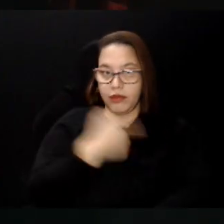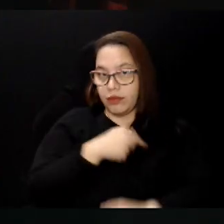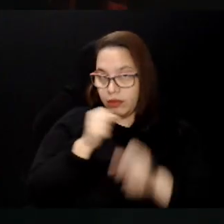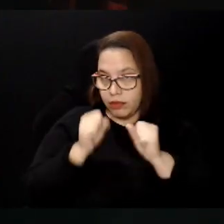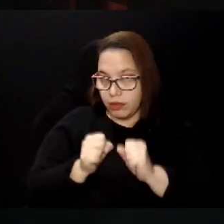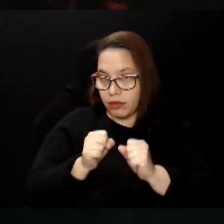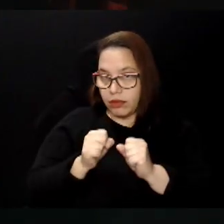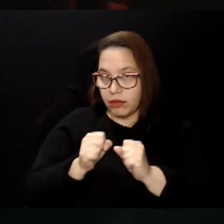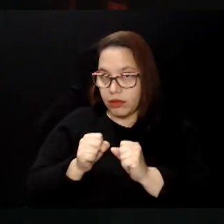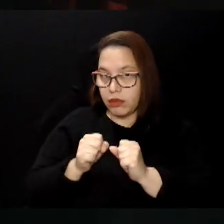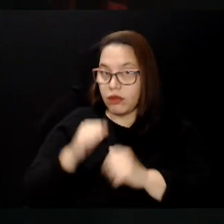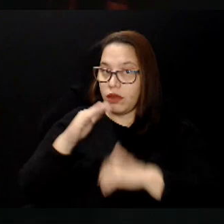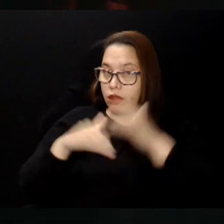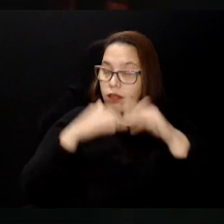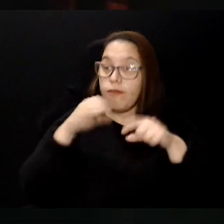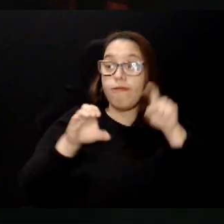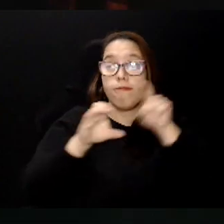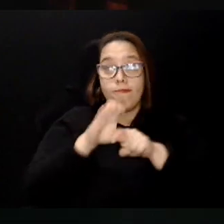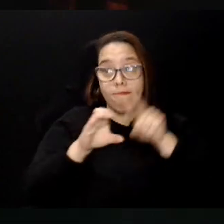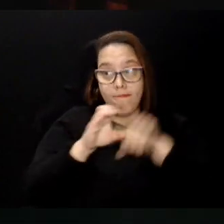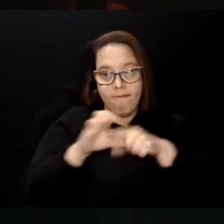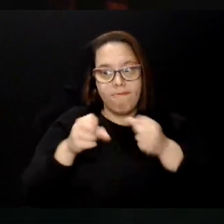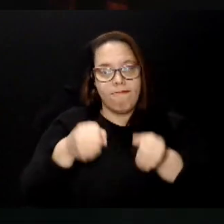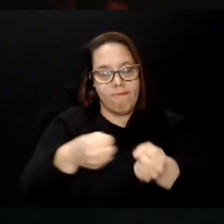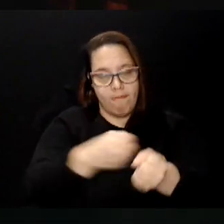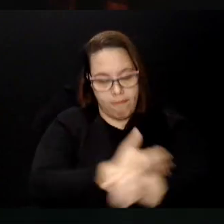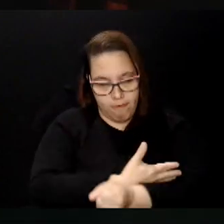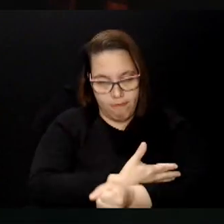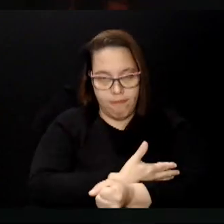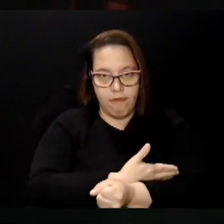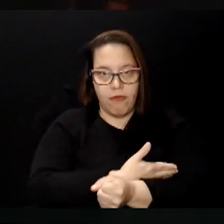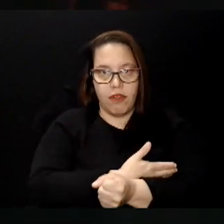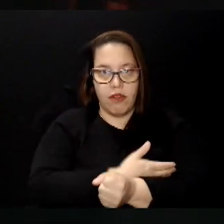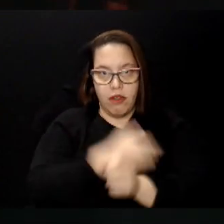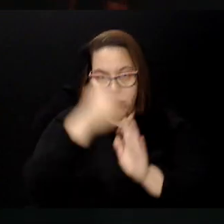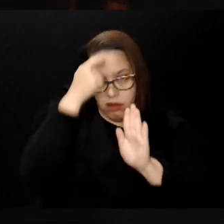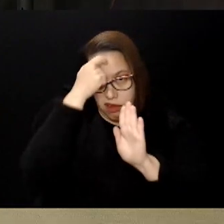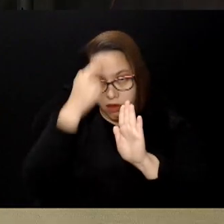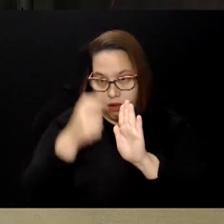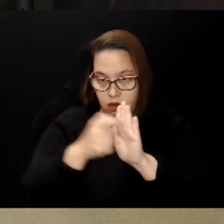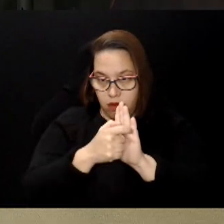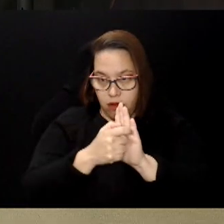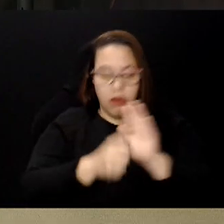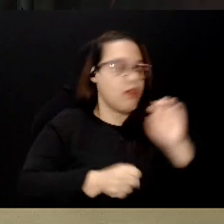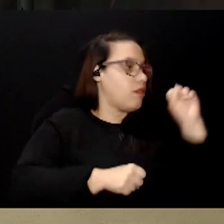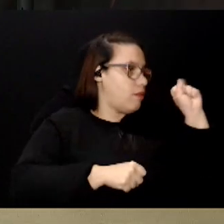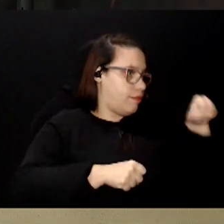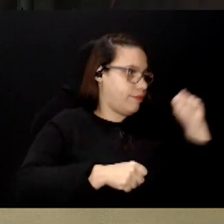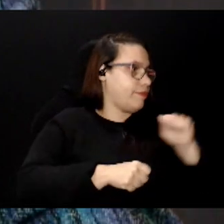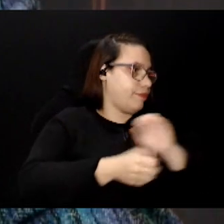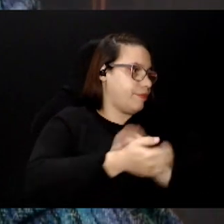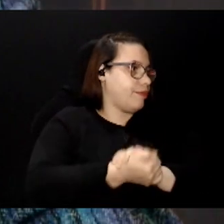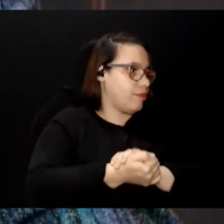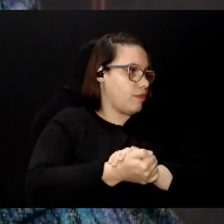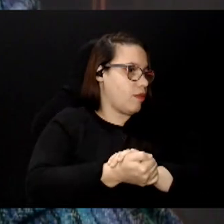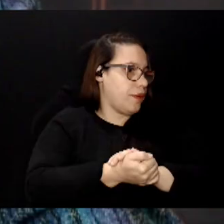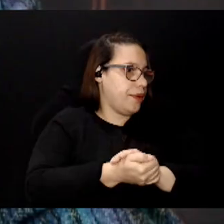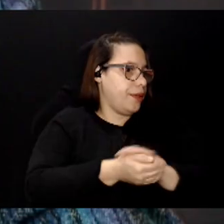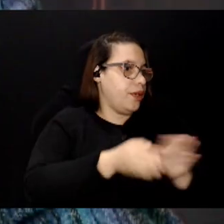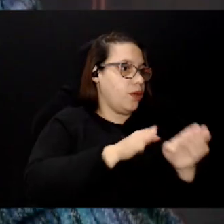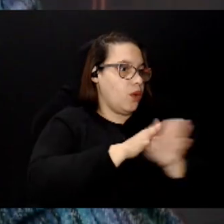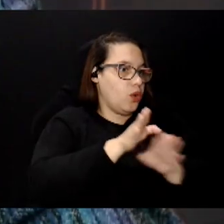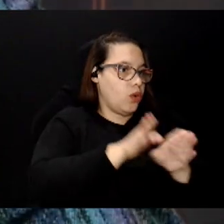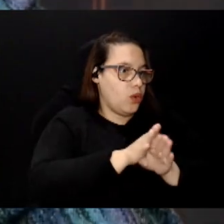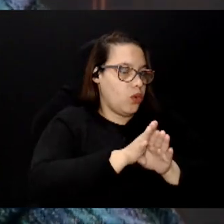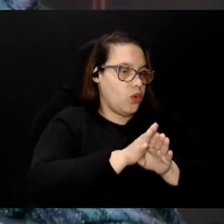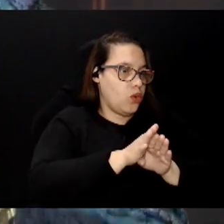a dependência emocional pela inteligência artificial. Sim. O Conselho Federal de